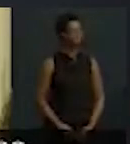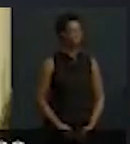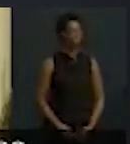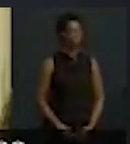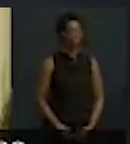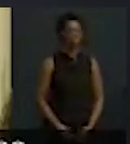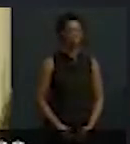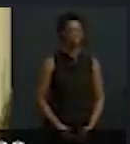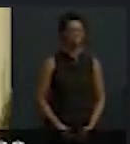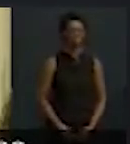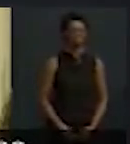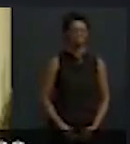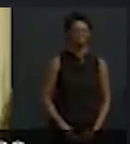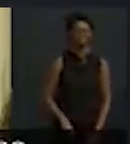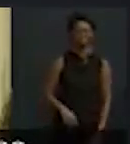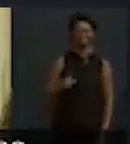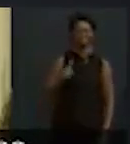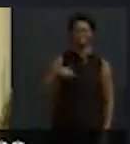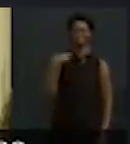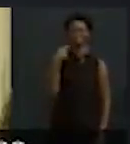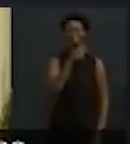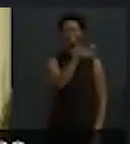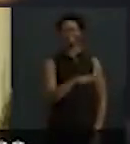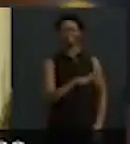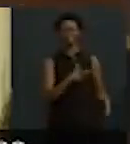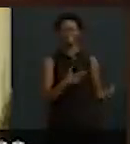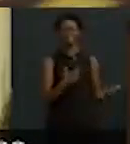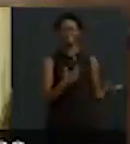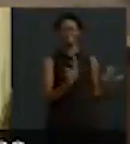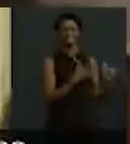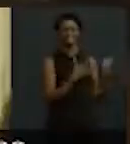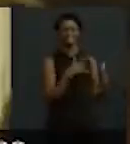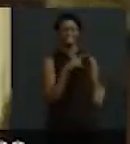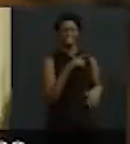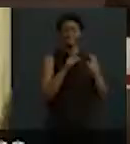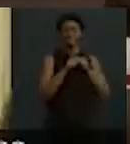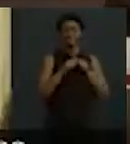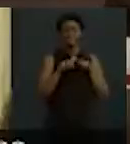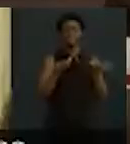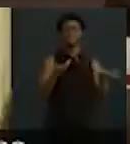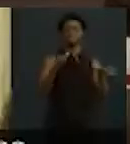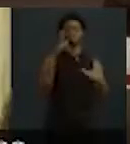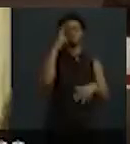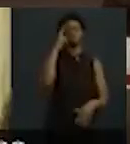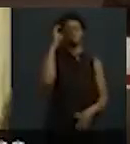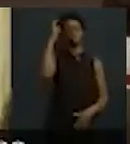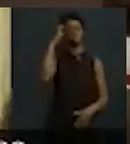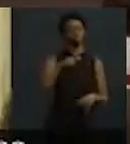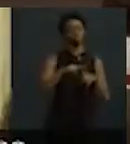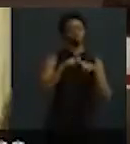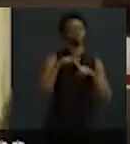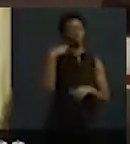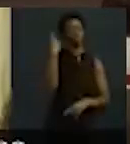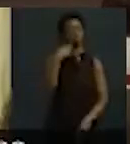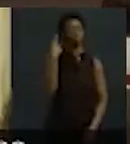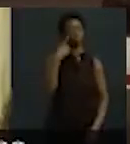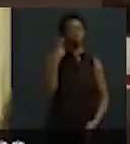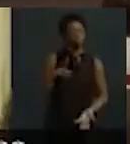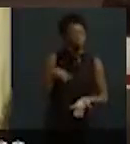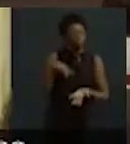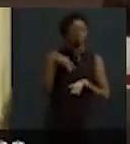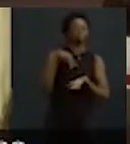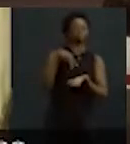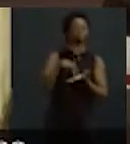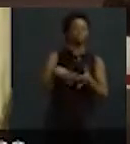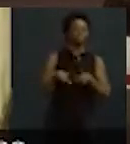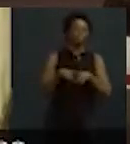Nosso próximo homenageado é um disseminador do saber, pois quando um advogado assume também o papel